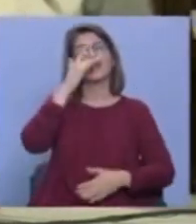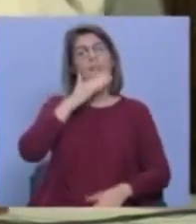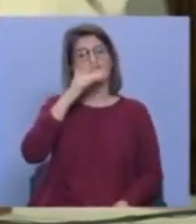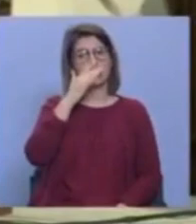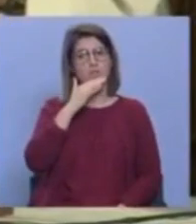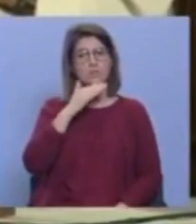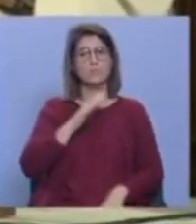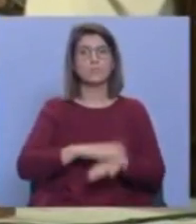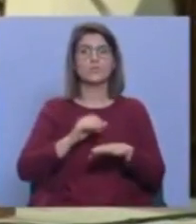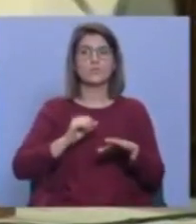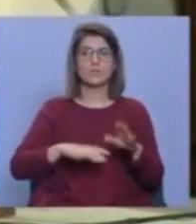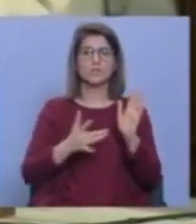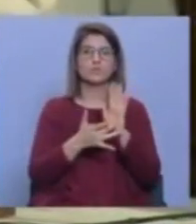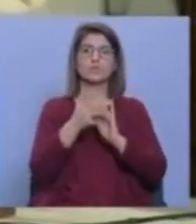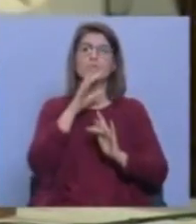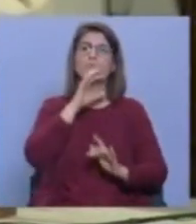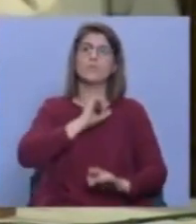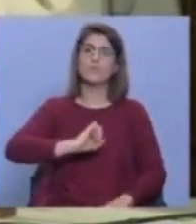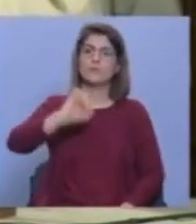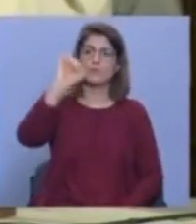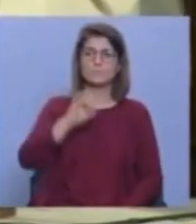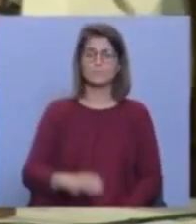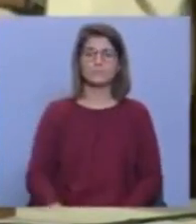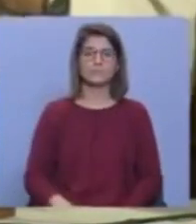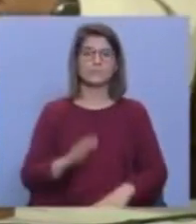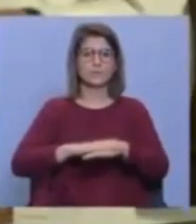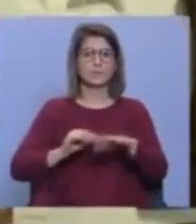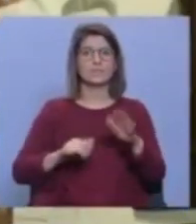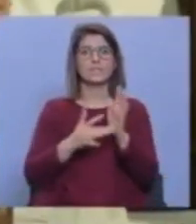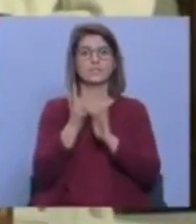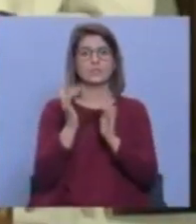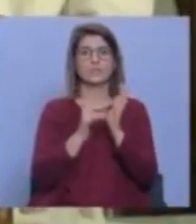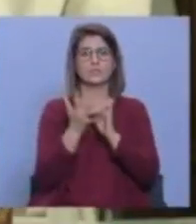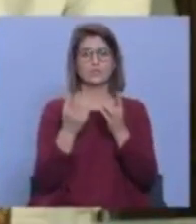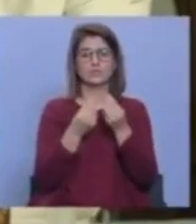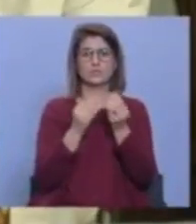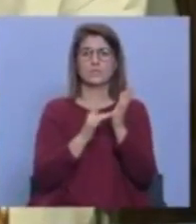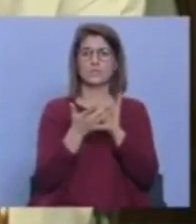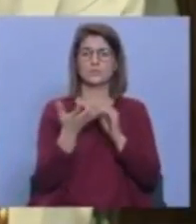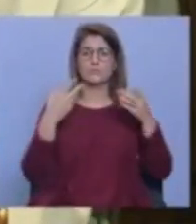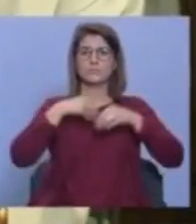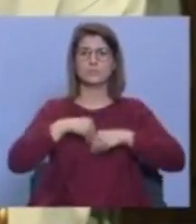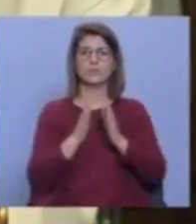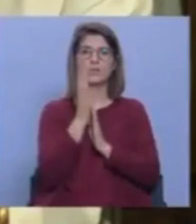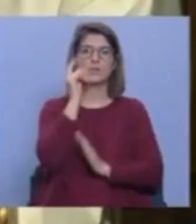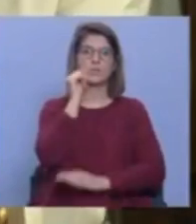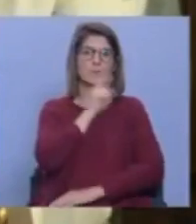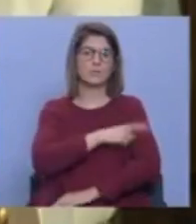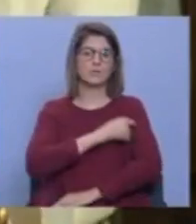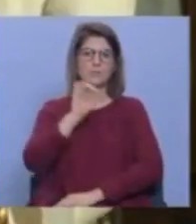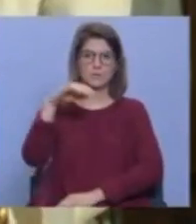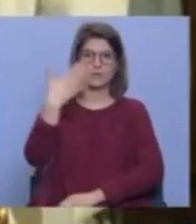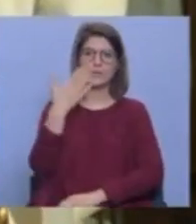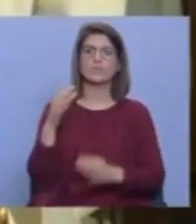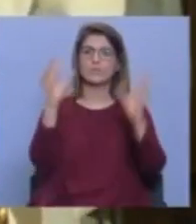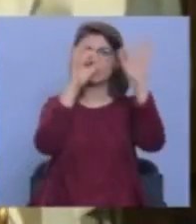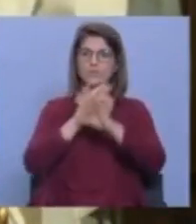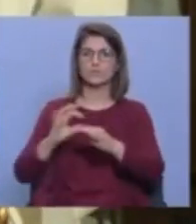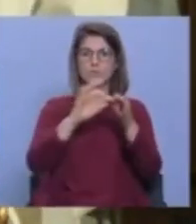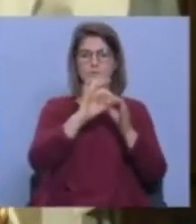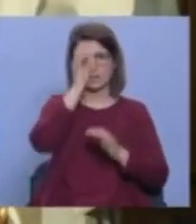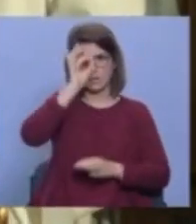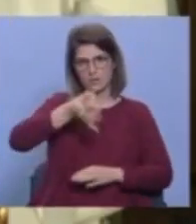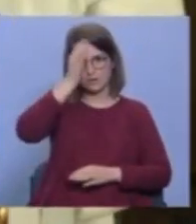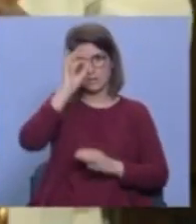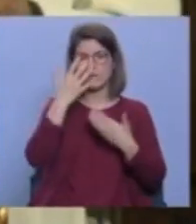louvores, por Jesus Cristo, vosso Filho. Por Cristo, com Cristo, em Cristo, a vós, Deus Pai Todo-Poderoso, na unidade do Espírito Santo, da honra e